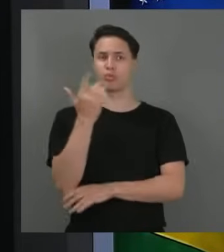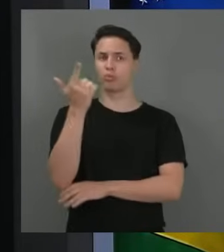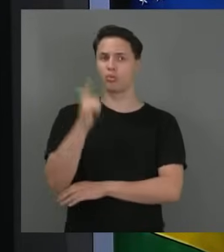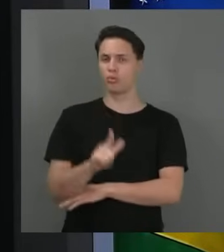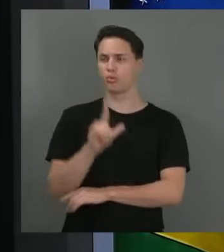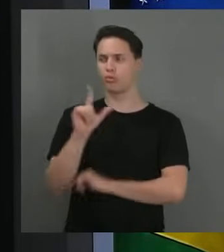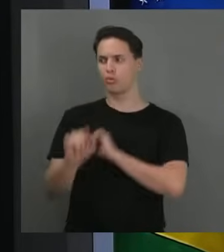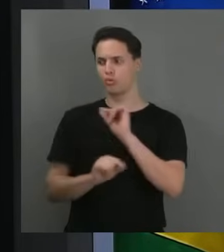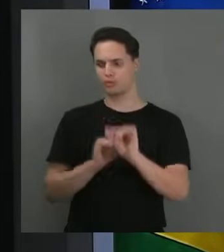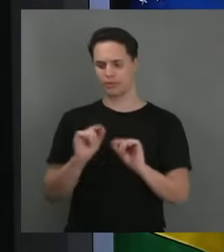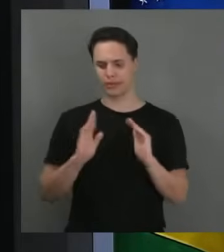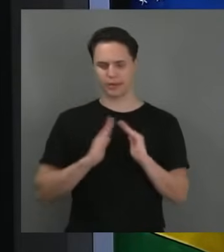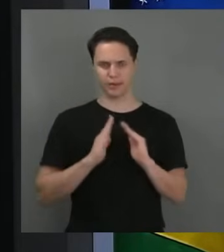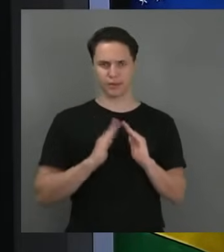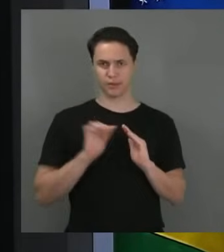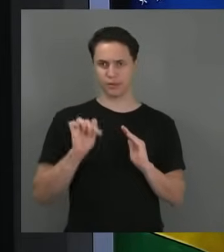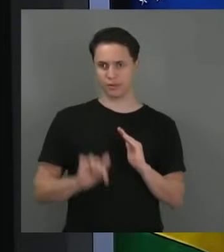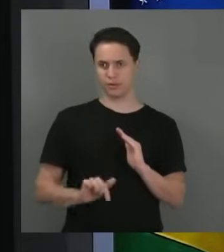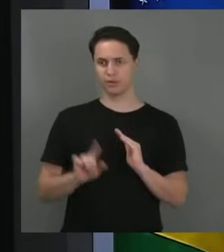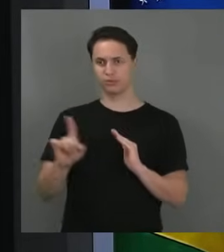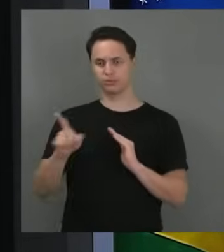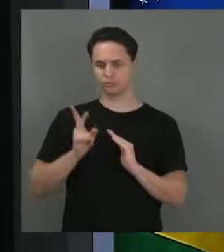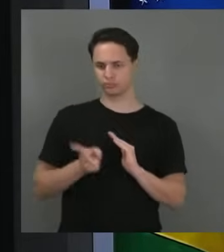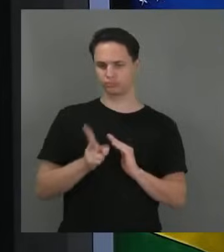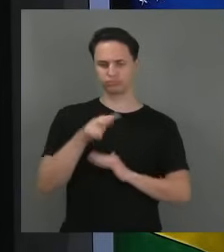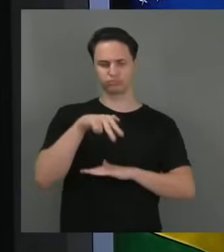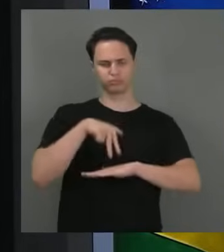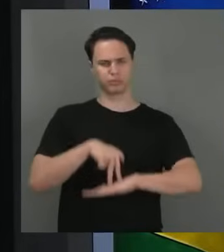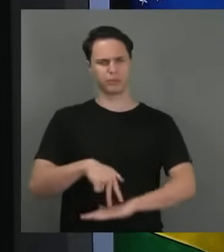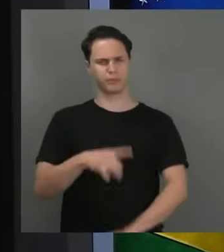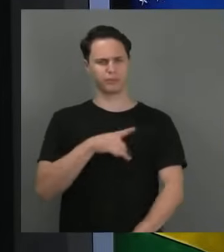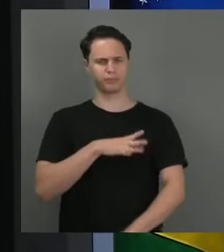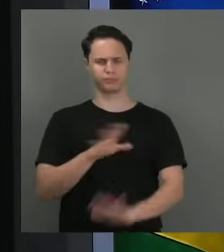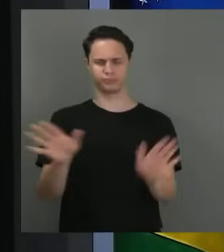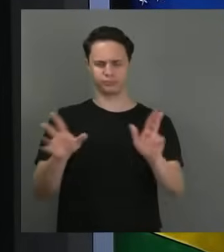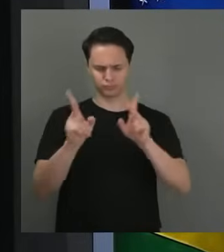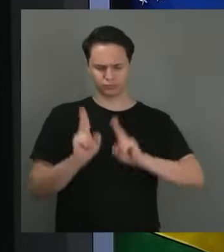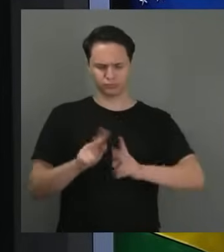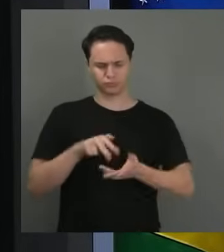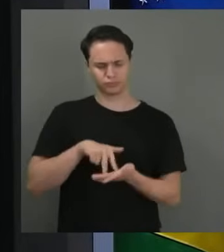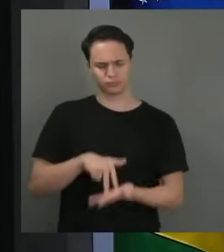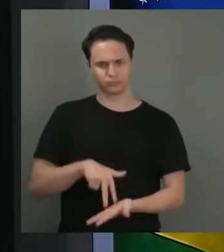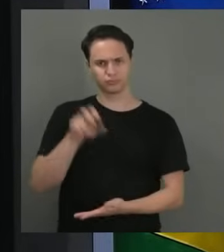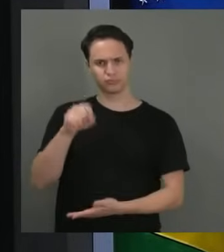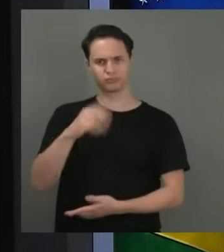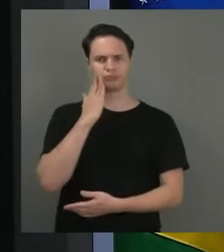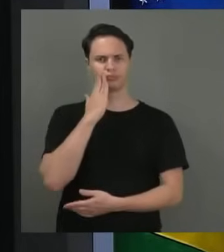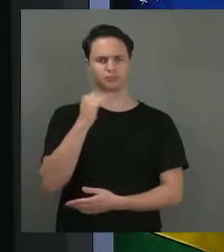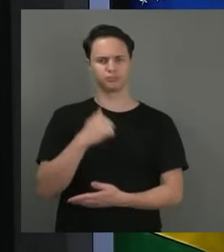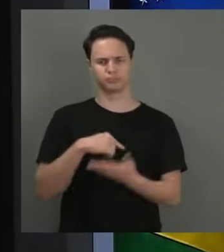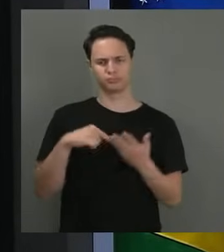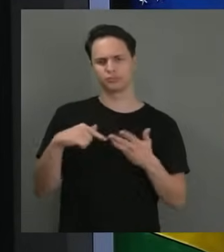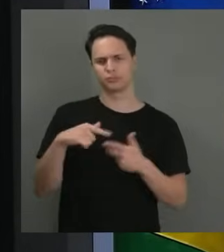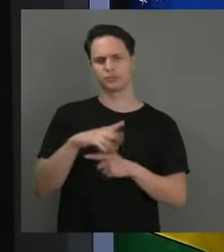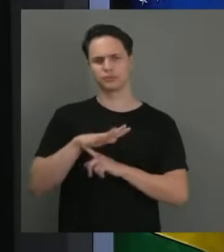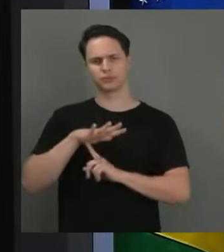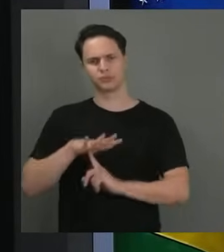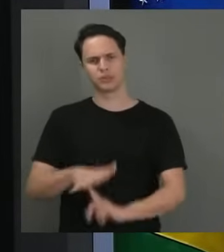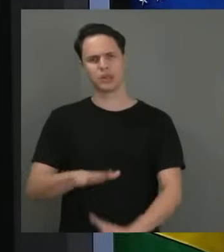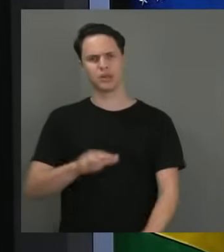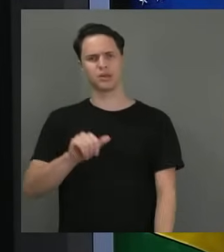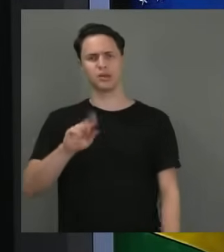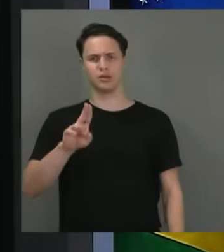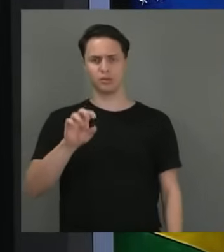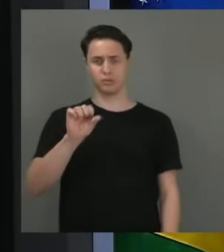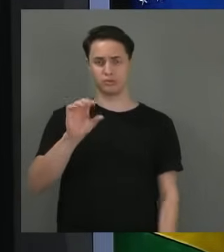vez para que esta casa se mantenha de pé, não se acovarde, continue firme diante de tantos abusos cometidos por